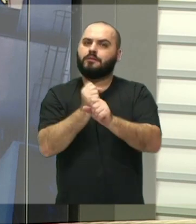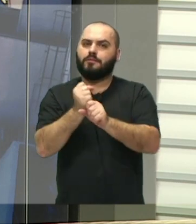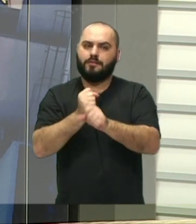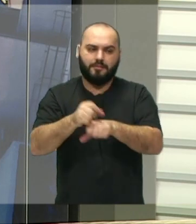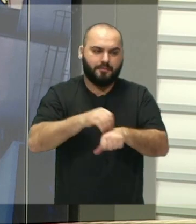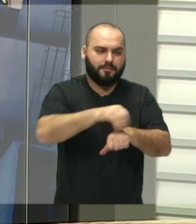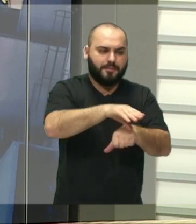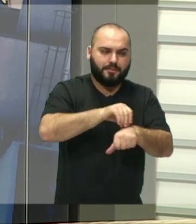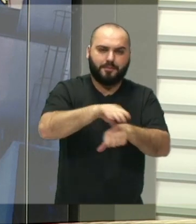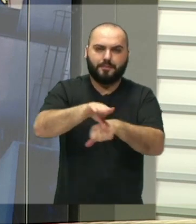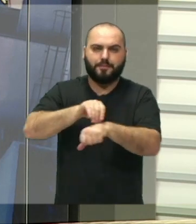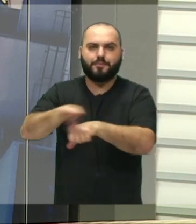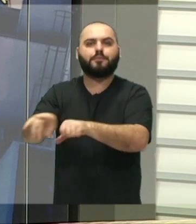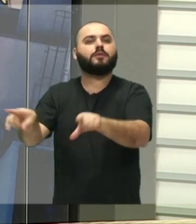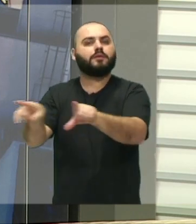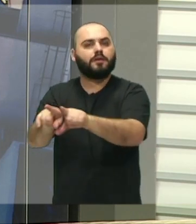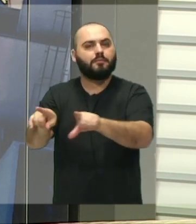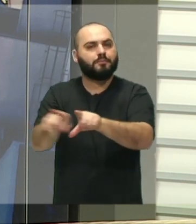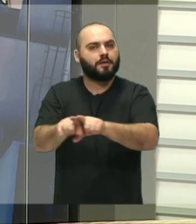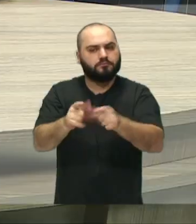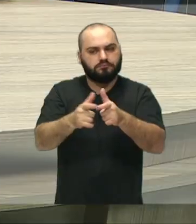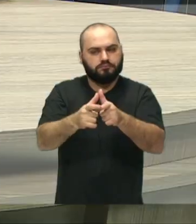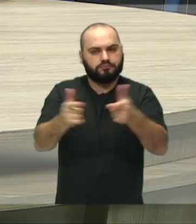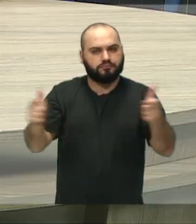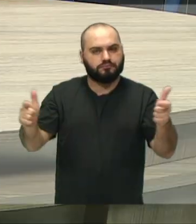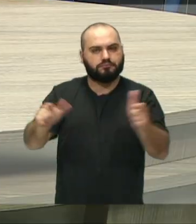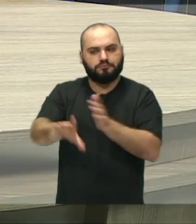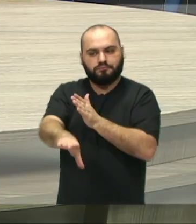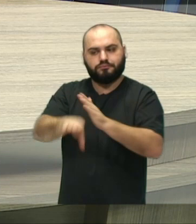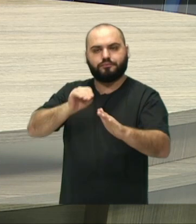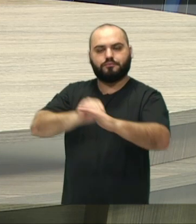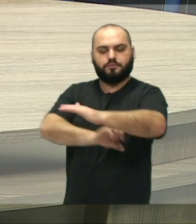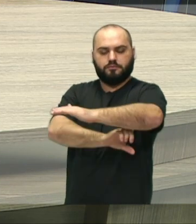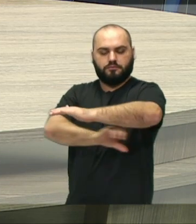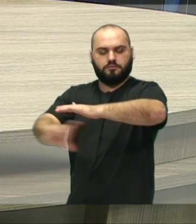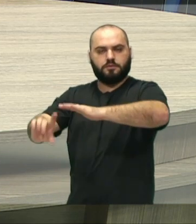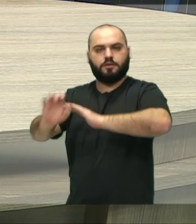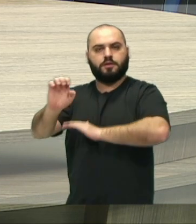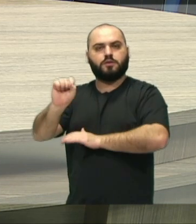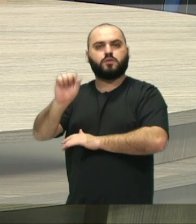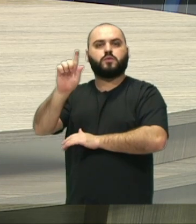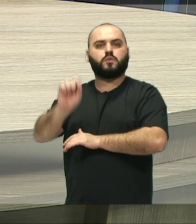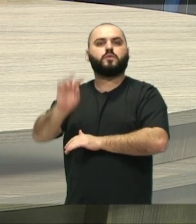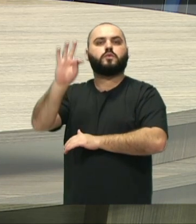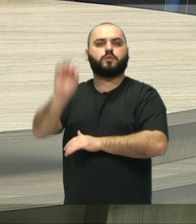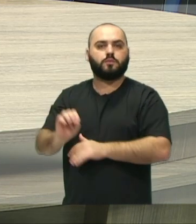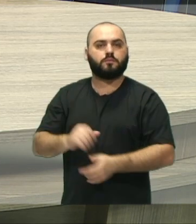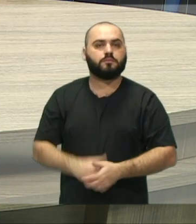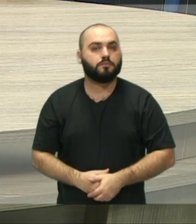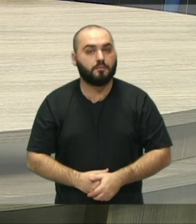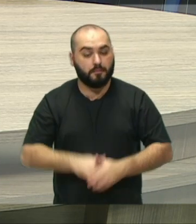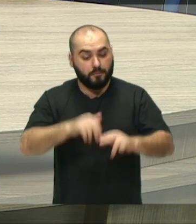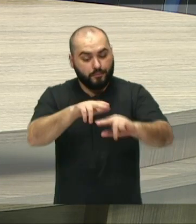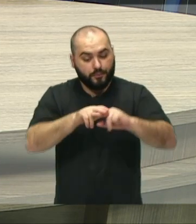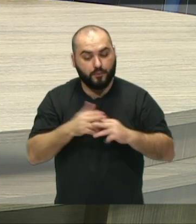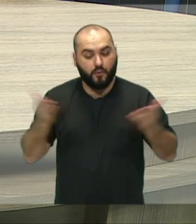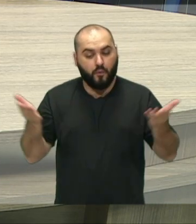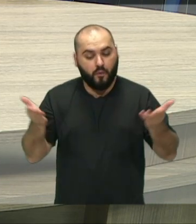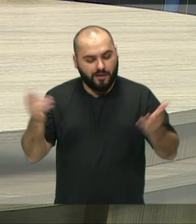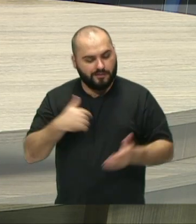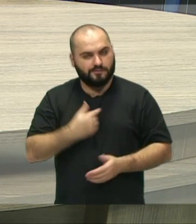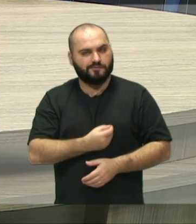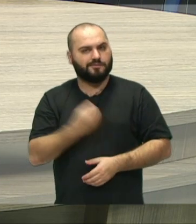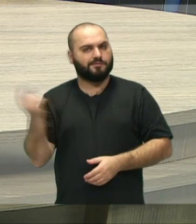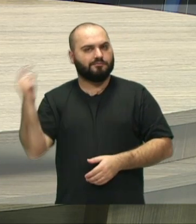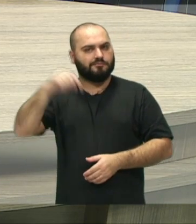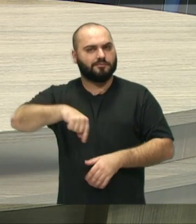ampliar a rede coletora de esgoto na cidade. E para falar sobre isso, está conosco hoje o atual diretor do SEMASA,